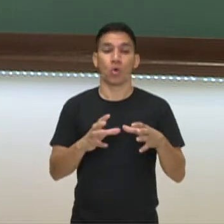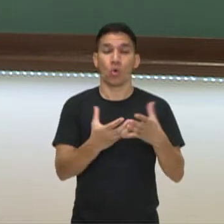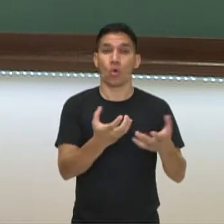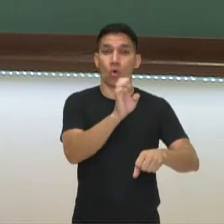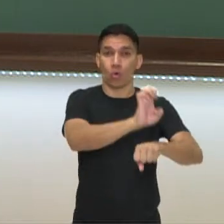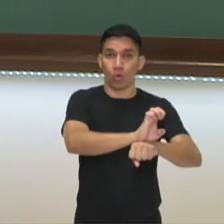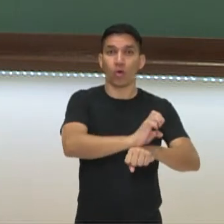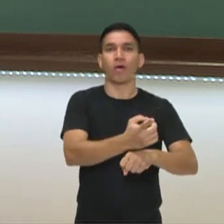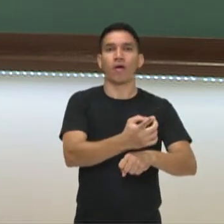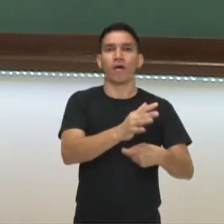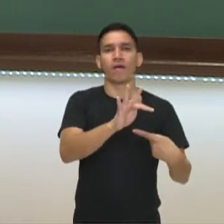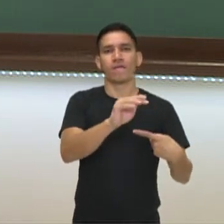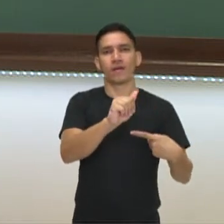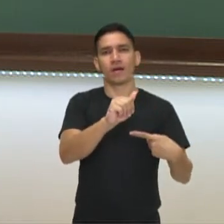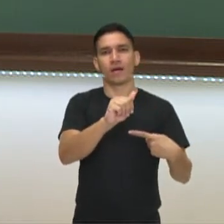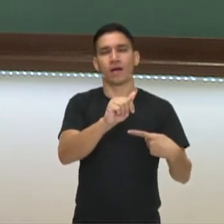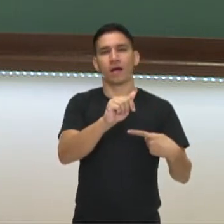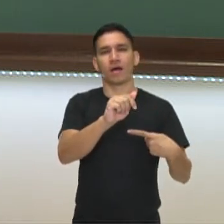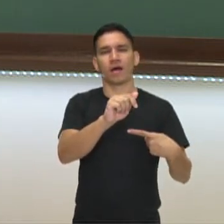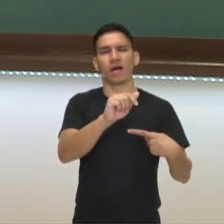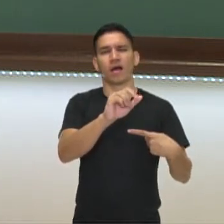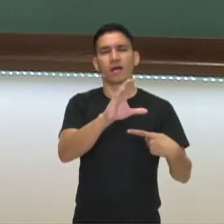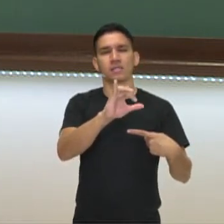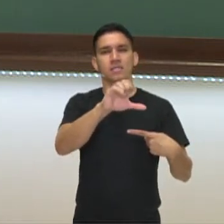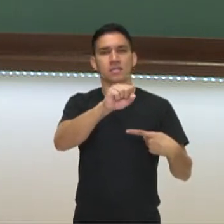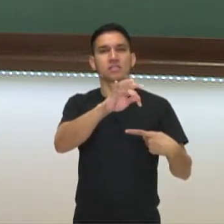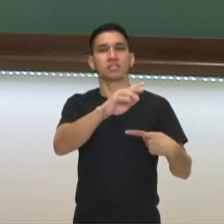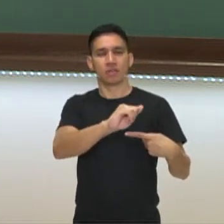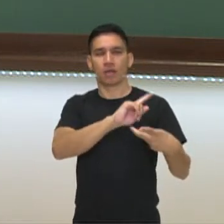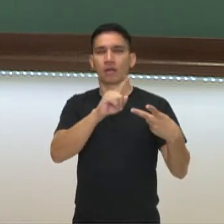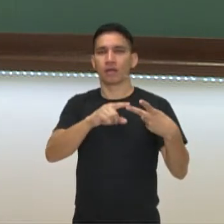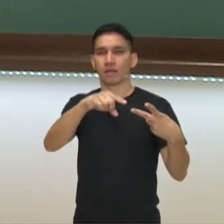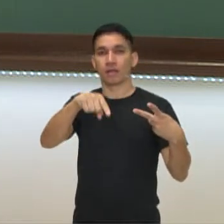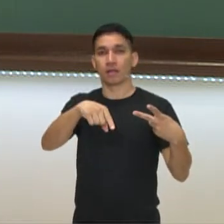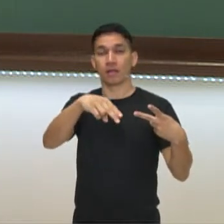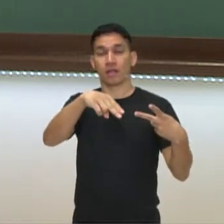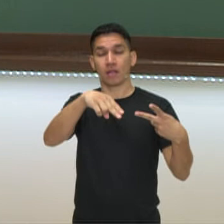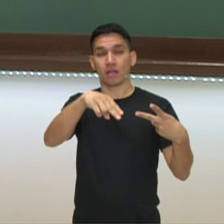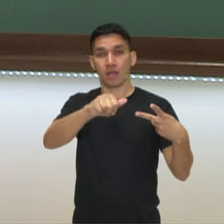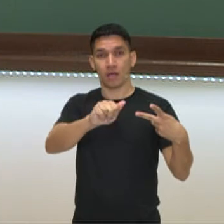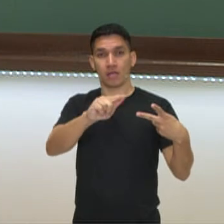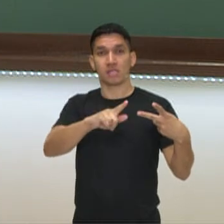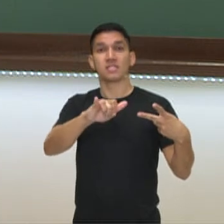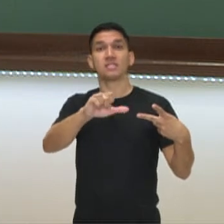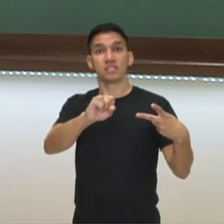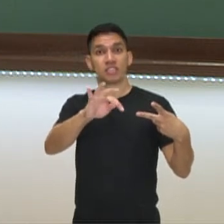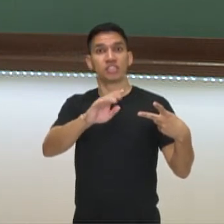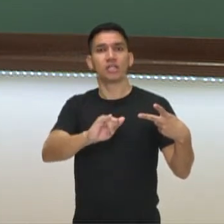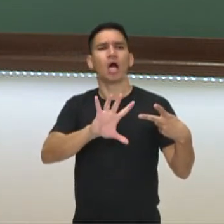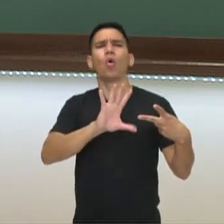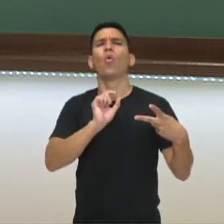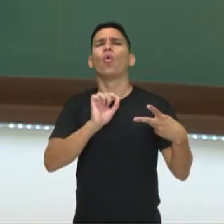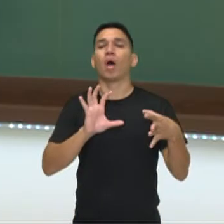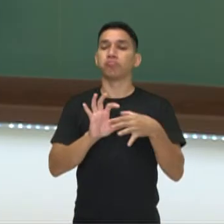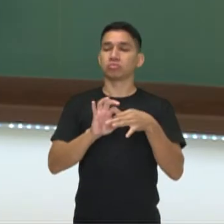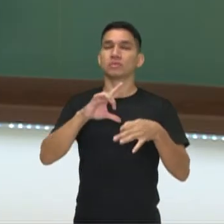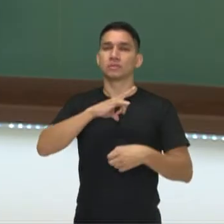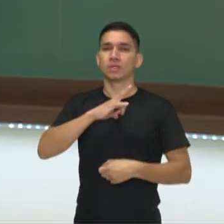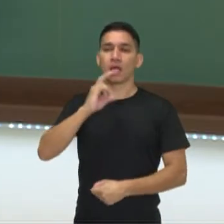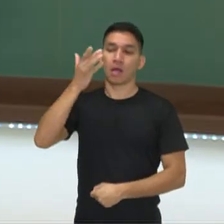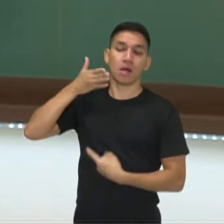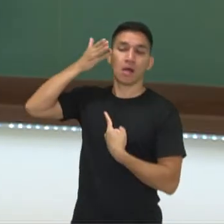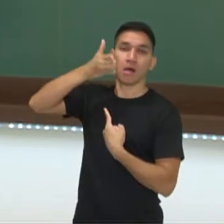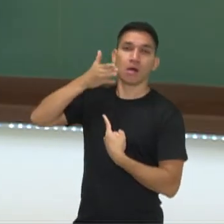e no Estado nazista, por exemplo, né, a questão da oralidade, da oratória, essa capacidade